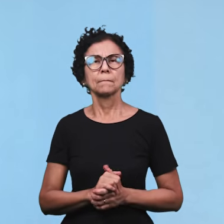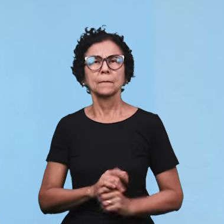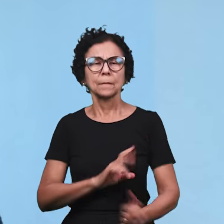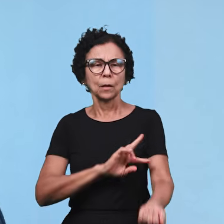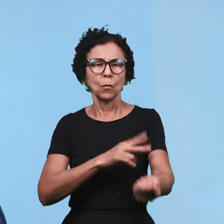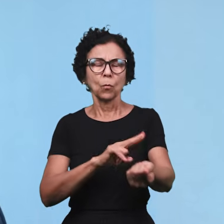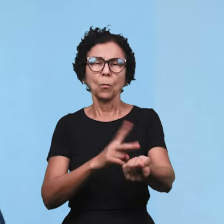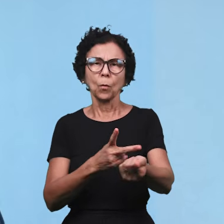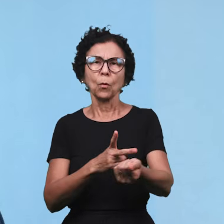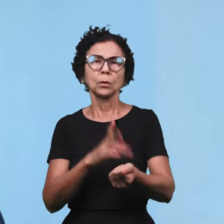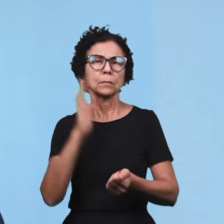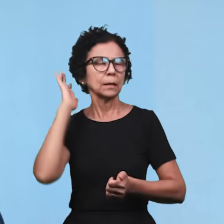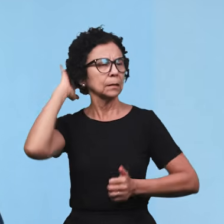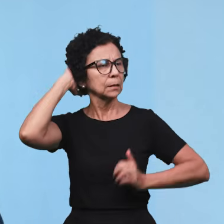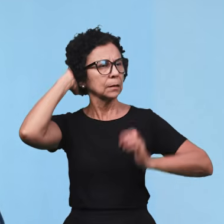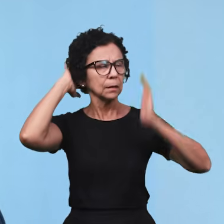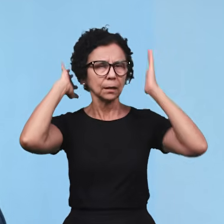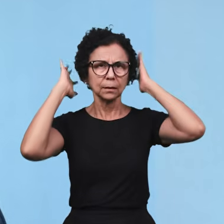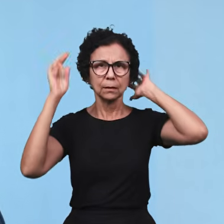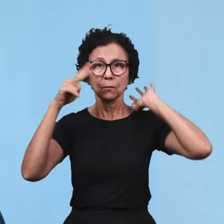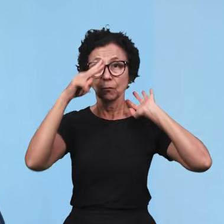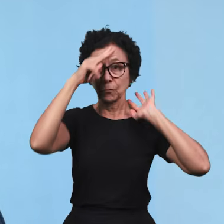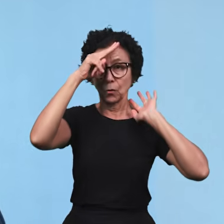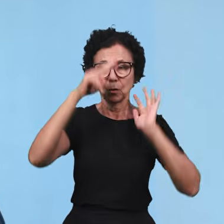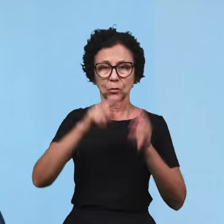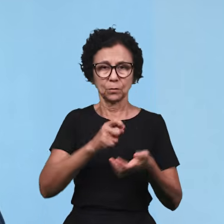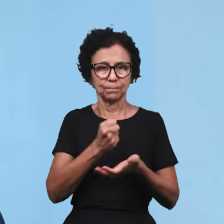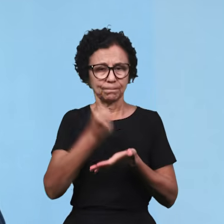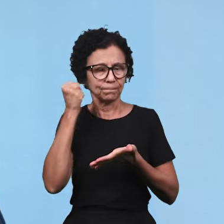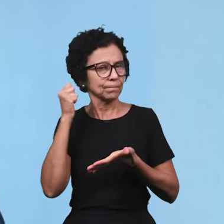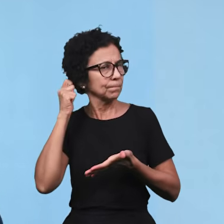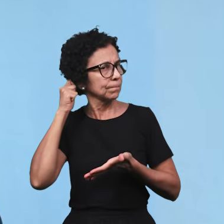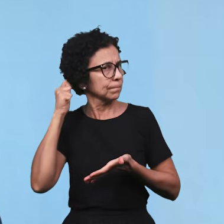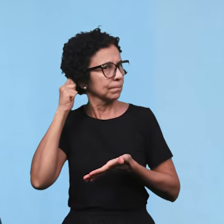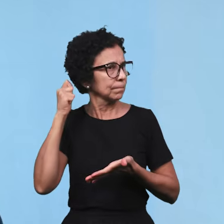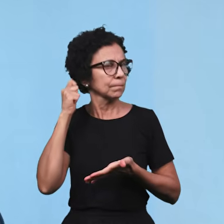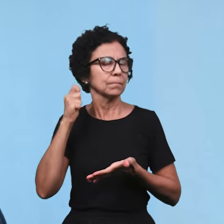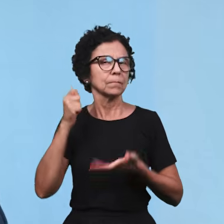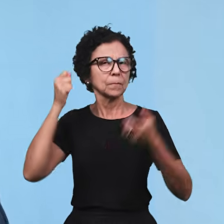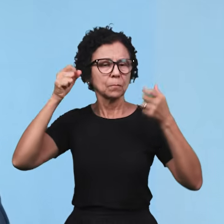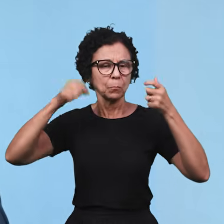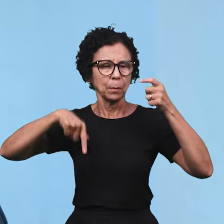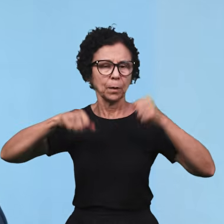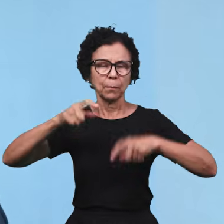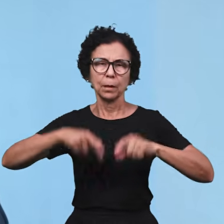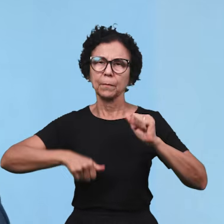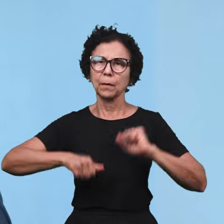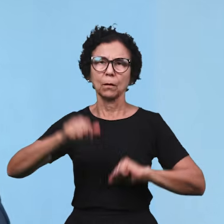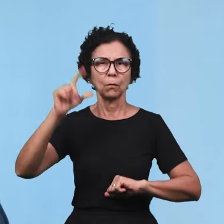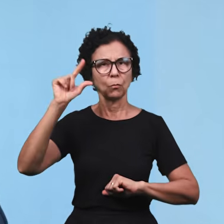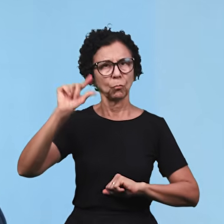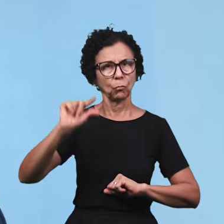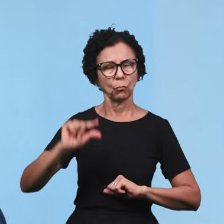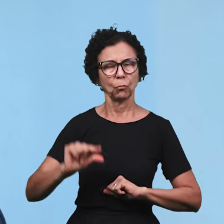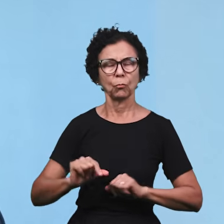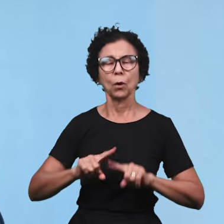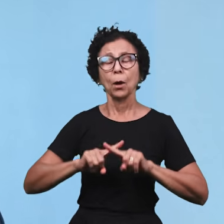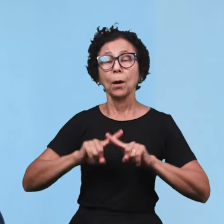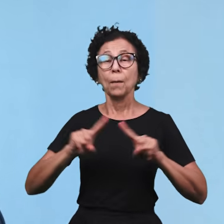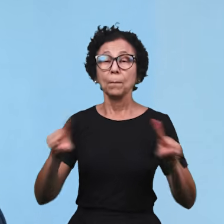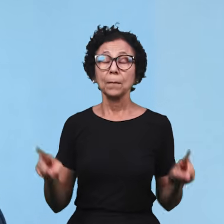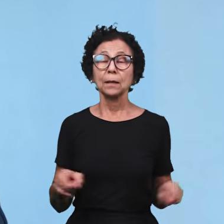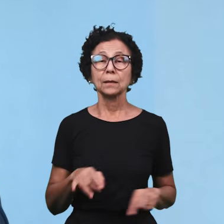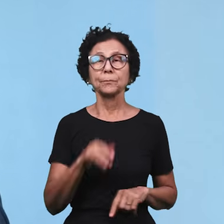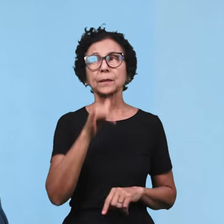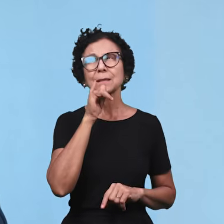Então, alguns fatores podem acelerar a alopecia androgenética nas mulheres. O estresse, as canetas emagrecedoras,